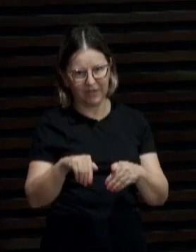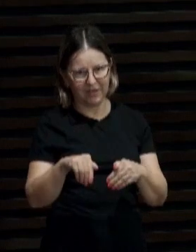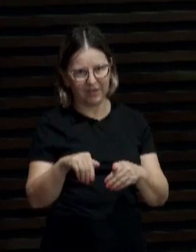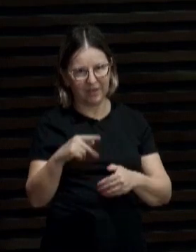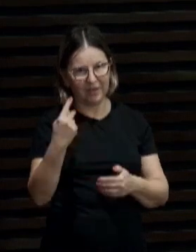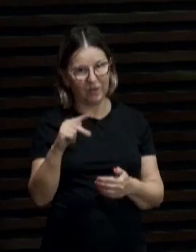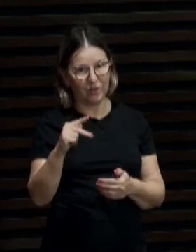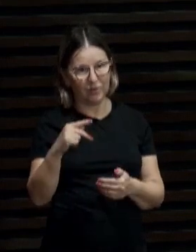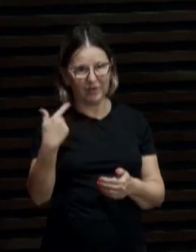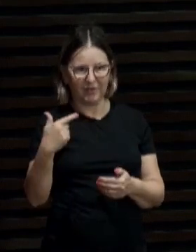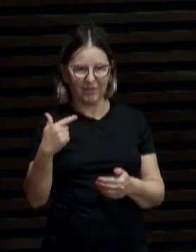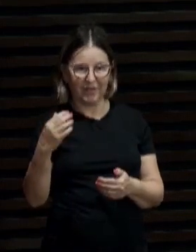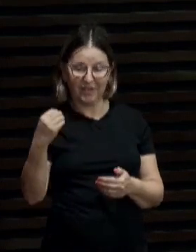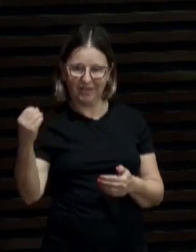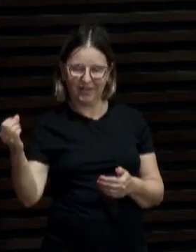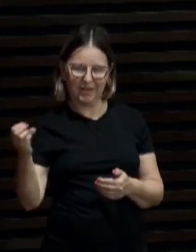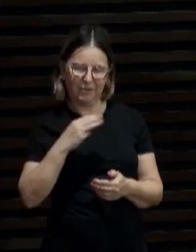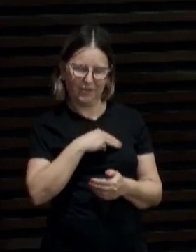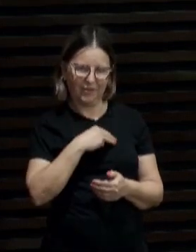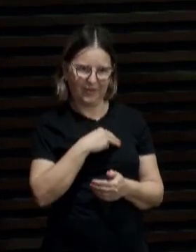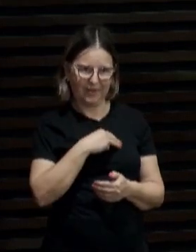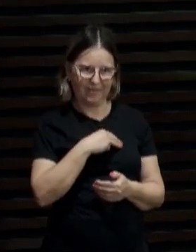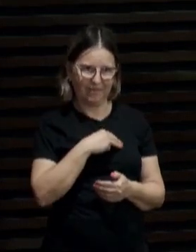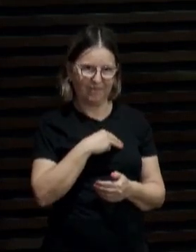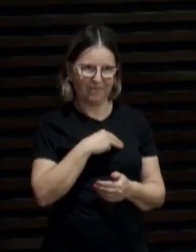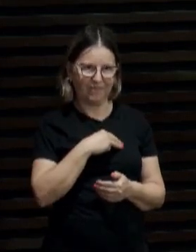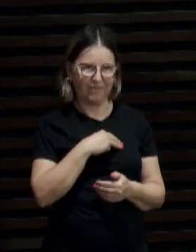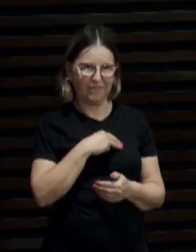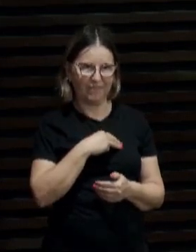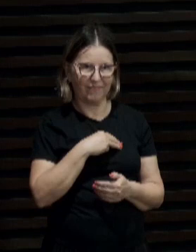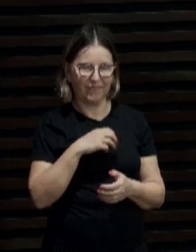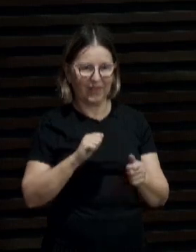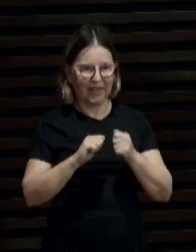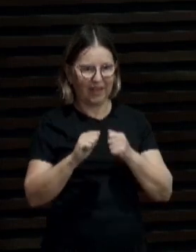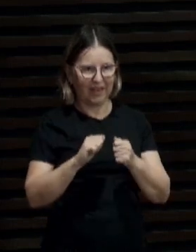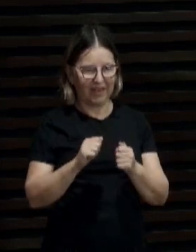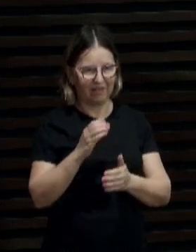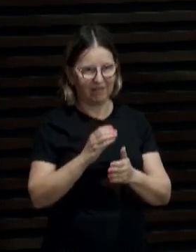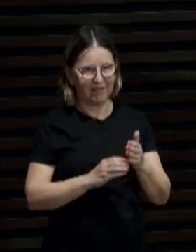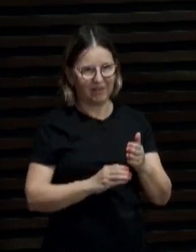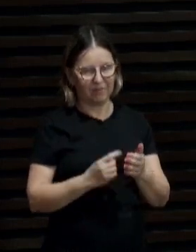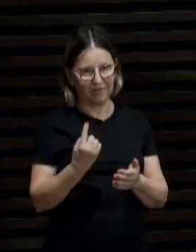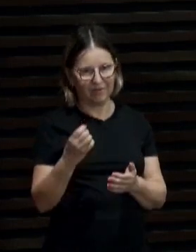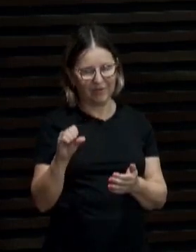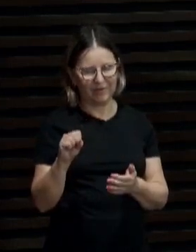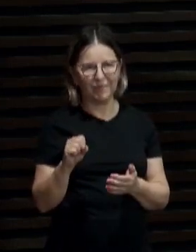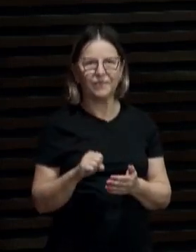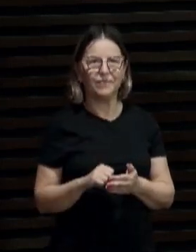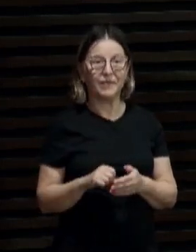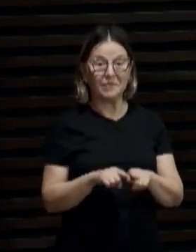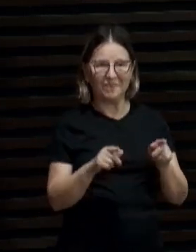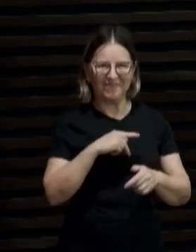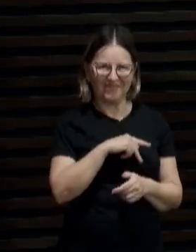viagem missionária, conforme Atos 18, de 18 a 22. Vamos ler todos, meus irmãos? Mas